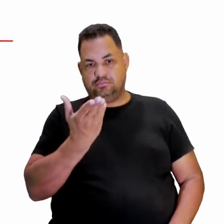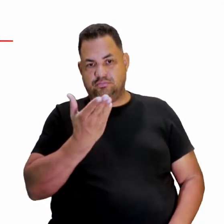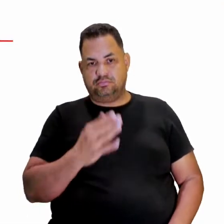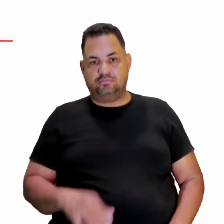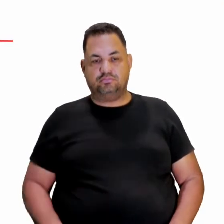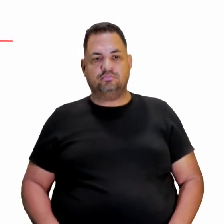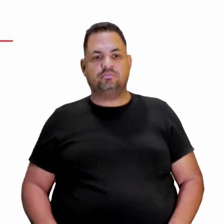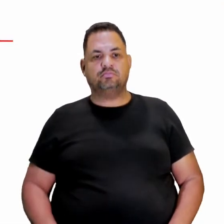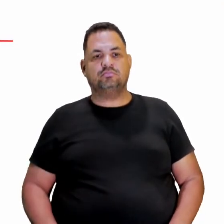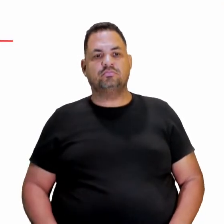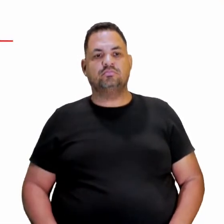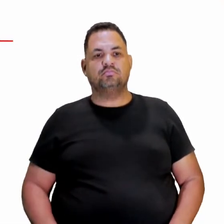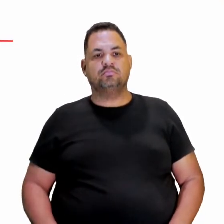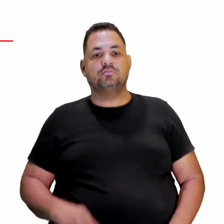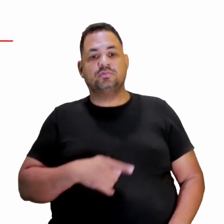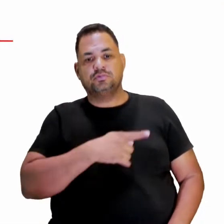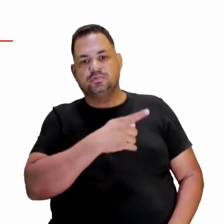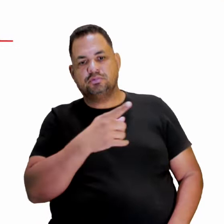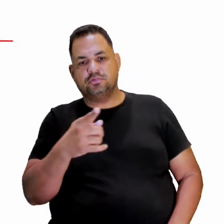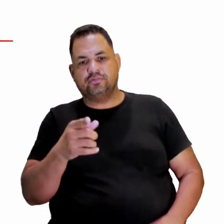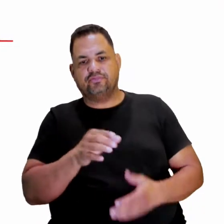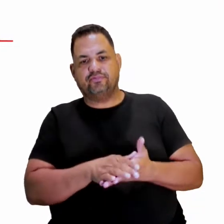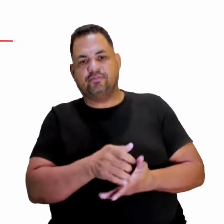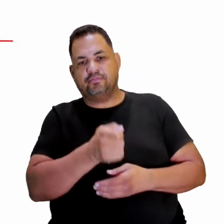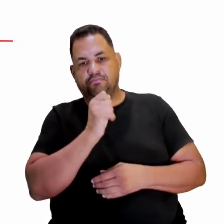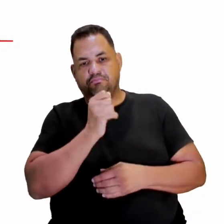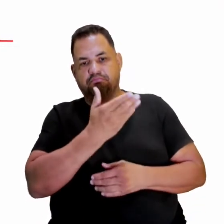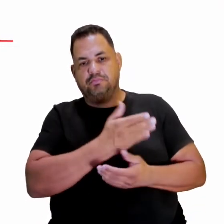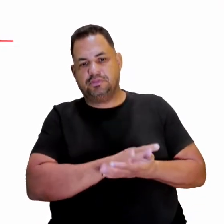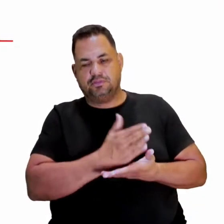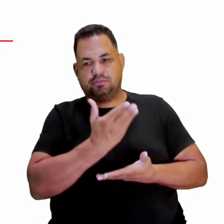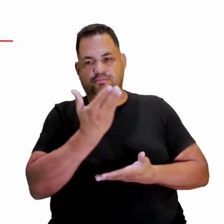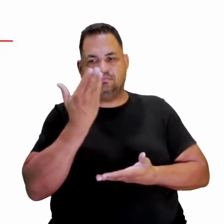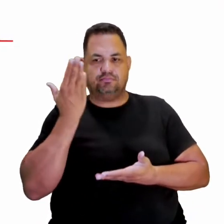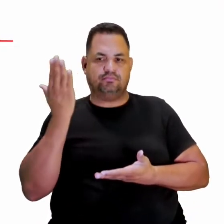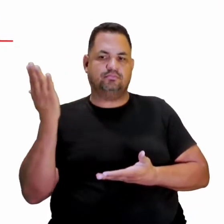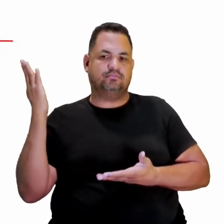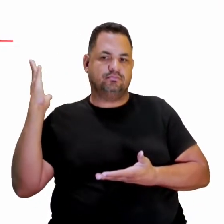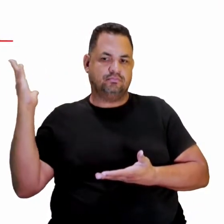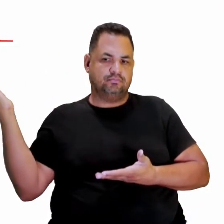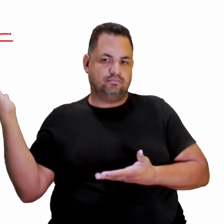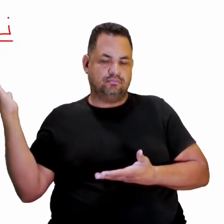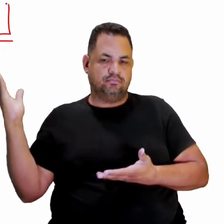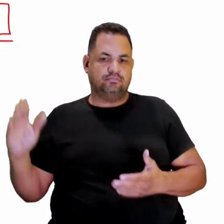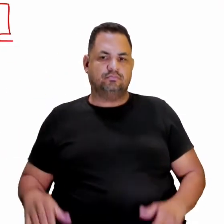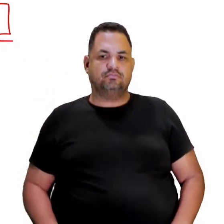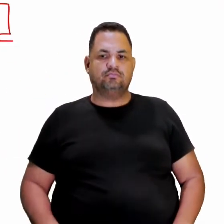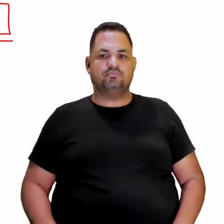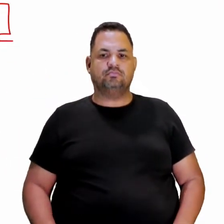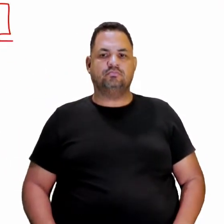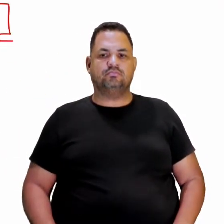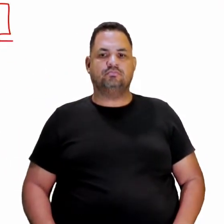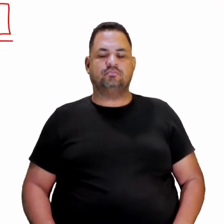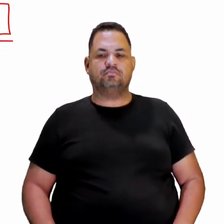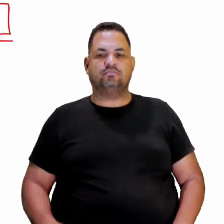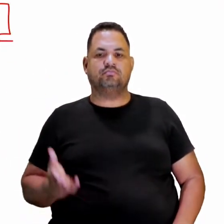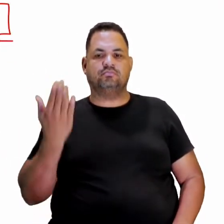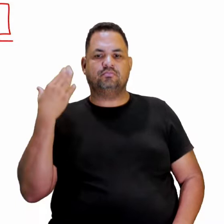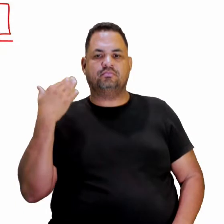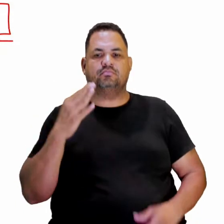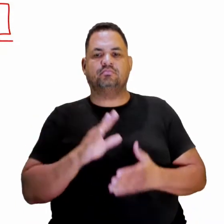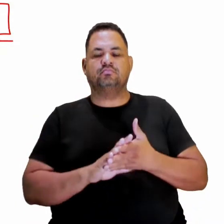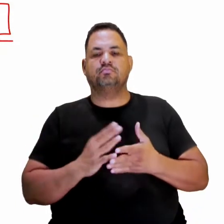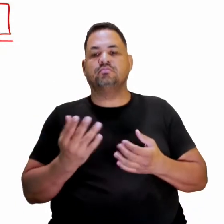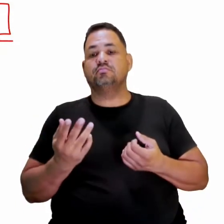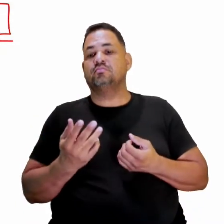aqui. Ou seja, você foi pescar. No caso, eu fui pescar. Went, o passado do verbo